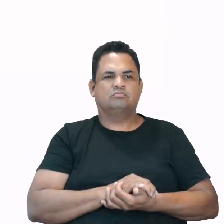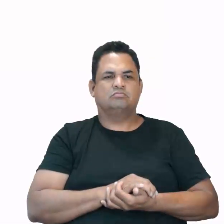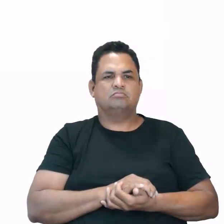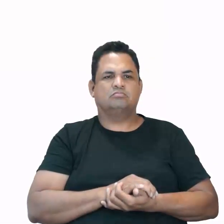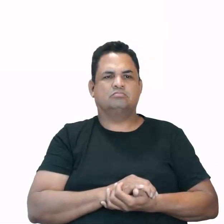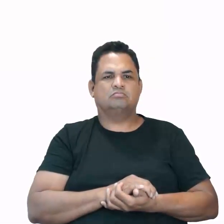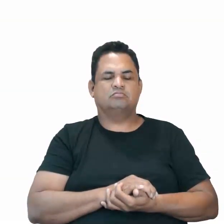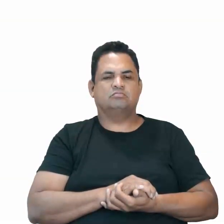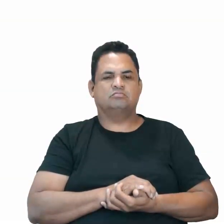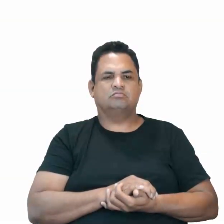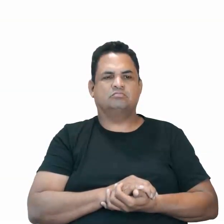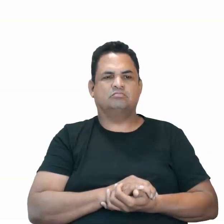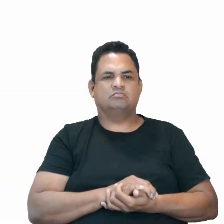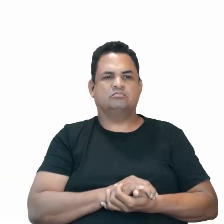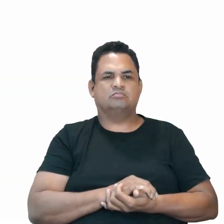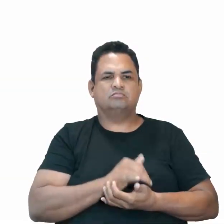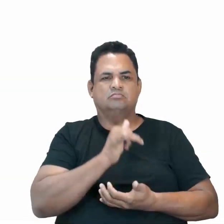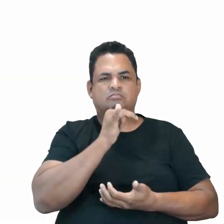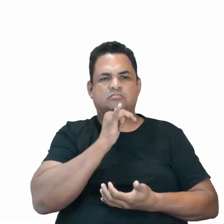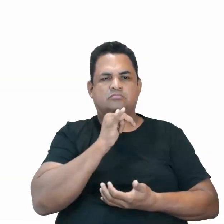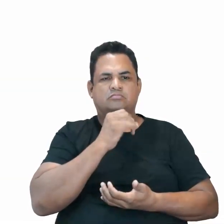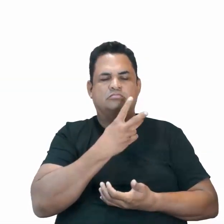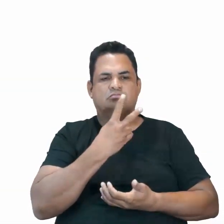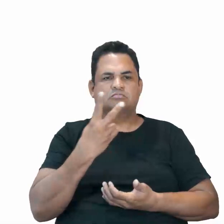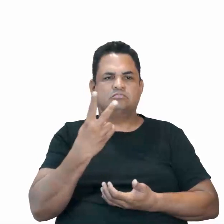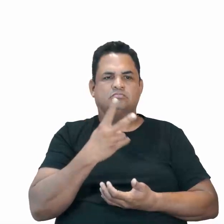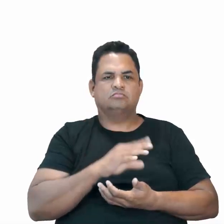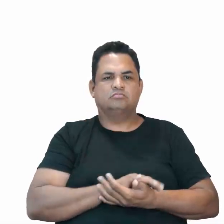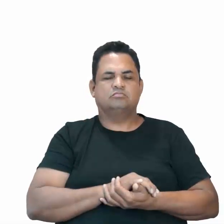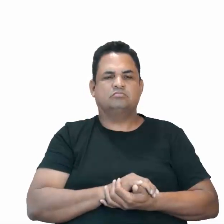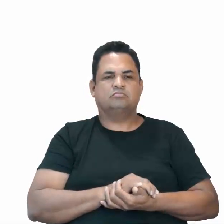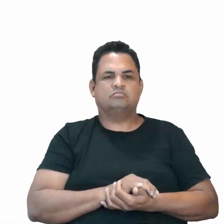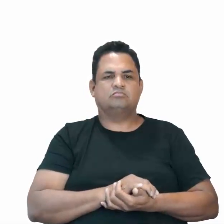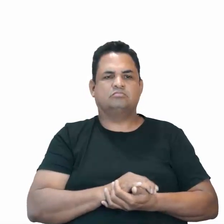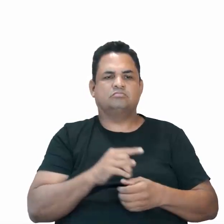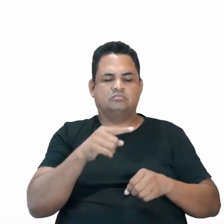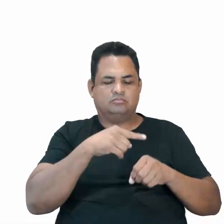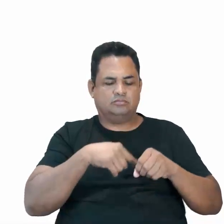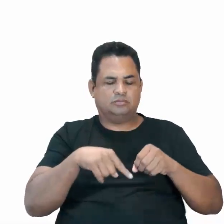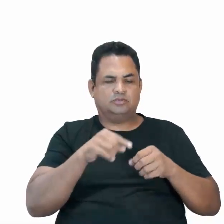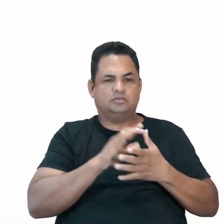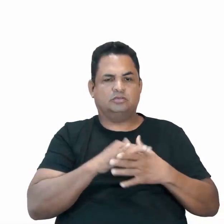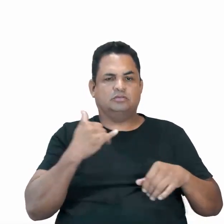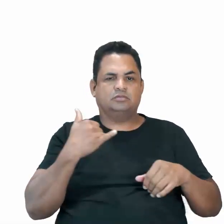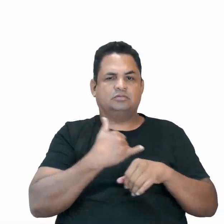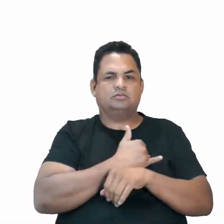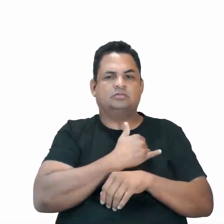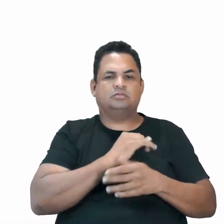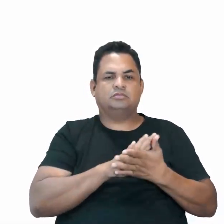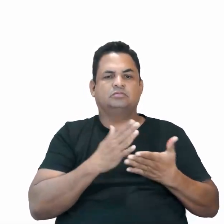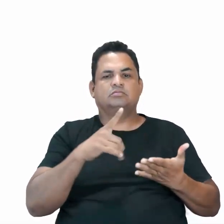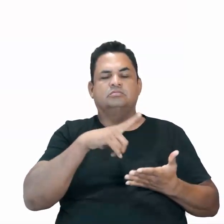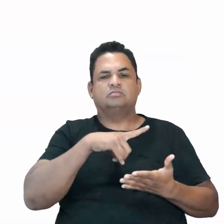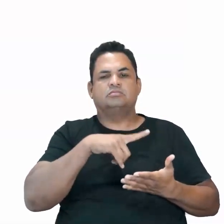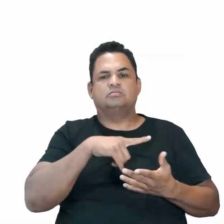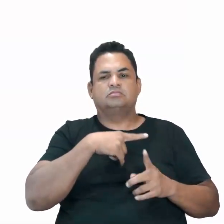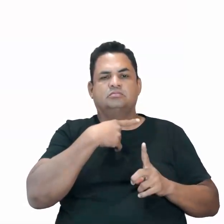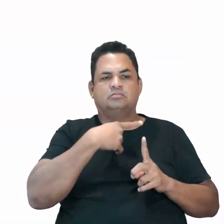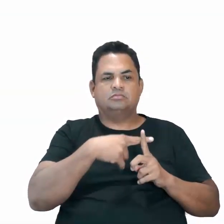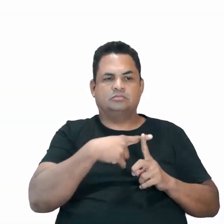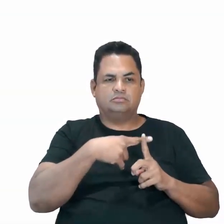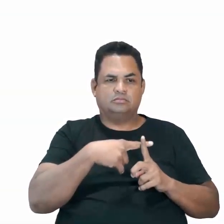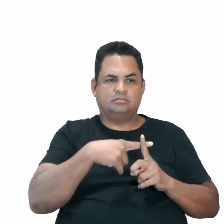gente? Exemplo 2. No exemplo 2, uma esfera metálica carregada com